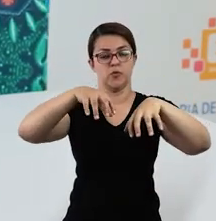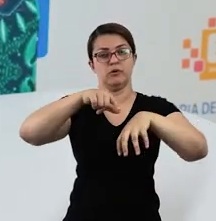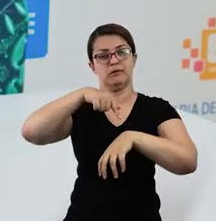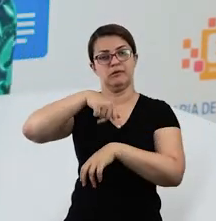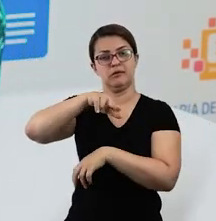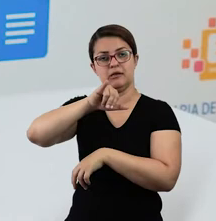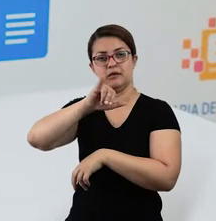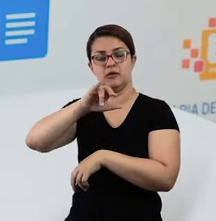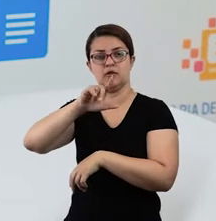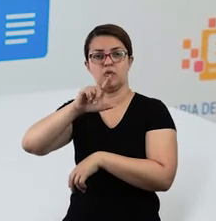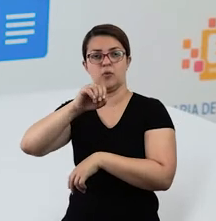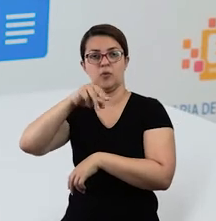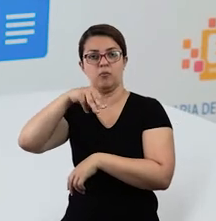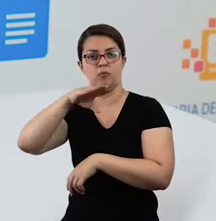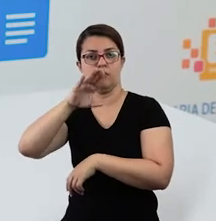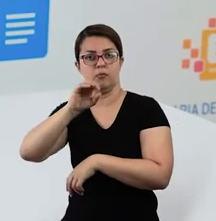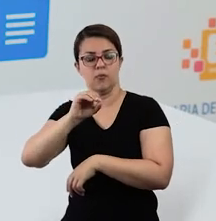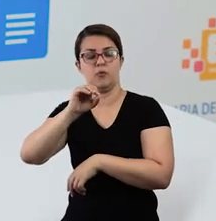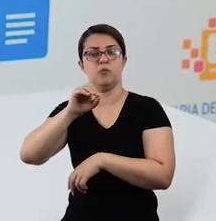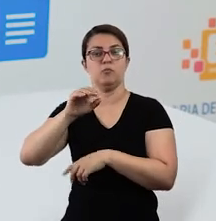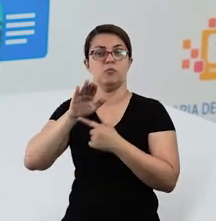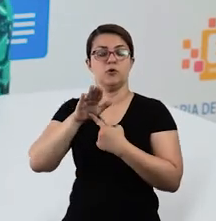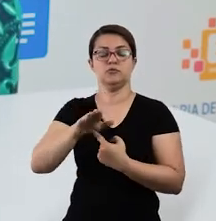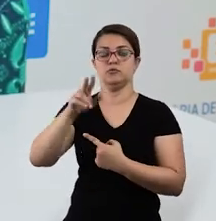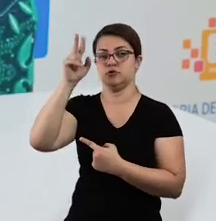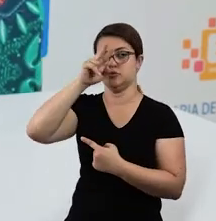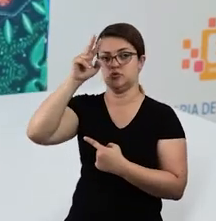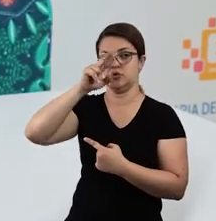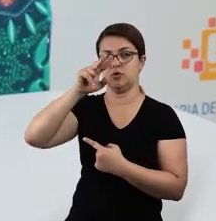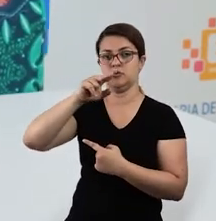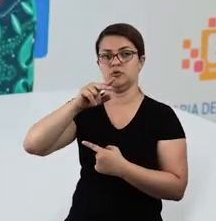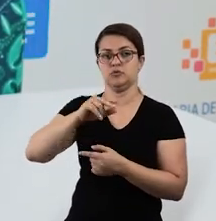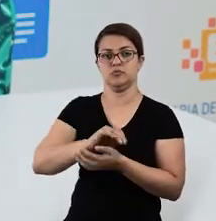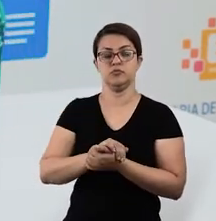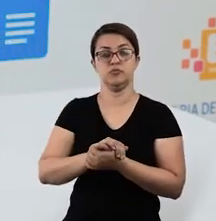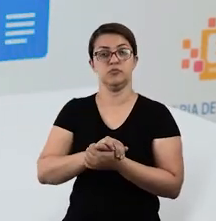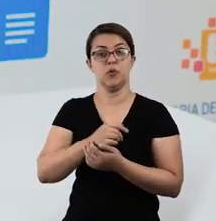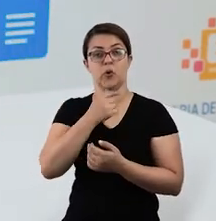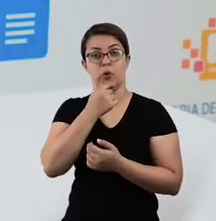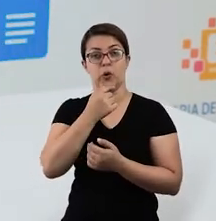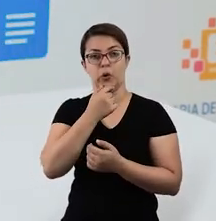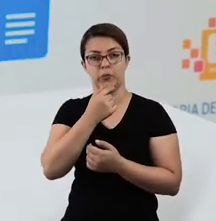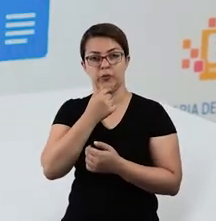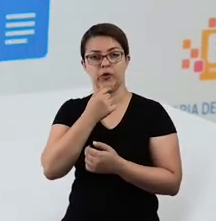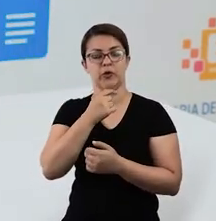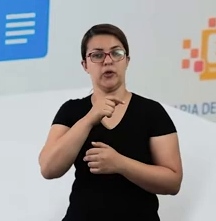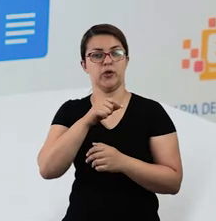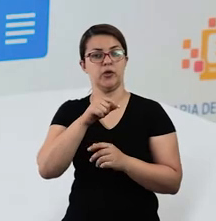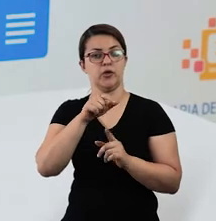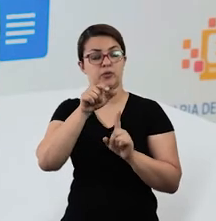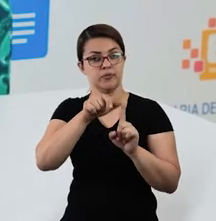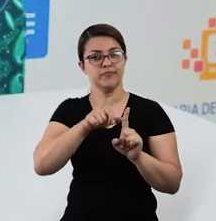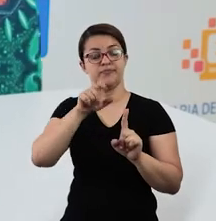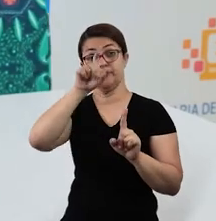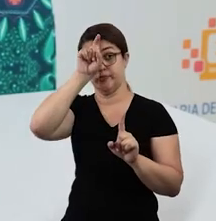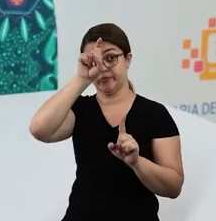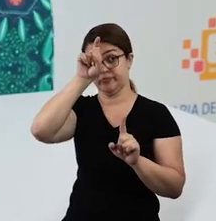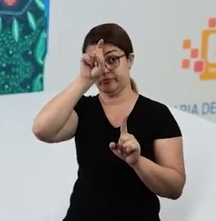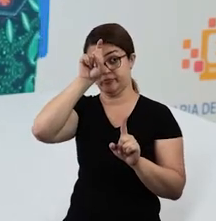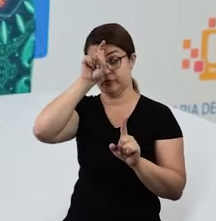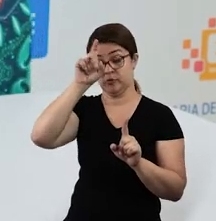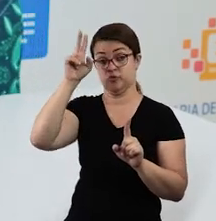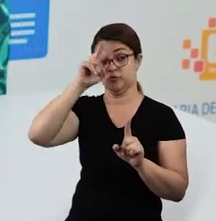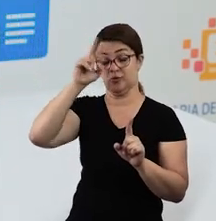fugitivos, que fala a história de Zumbi dos Palmares. Então lá no Lição de Casa você vai ler um texto que fala um pouco da história do Zumbi